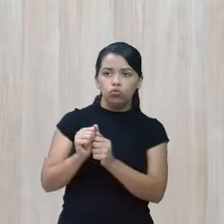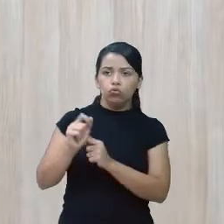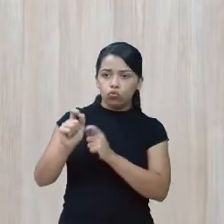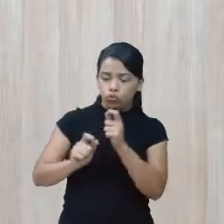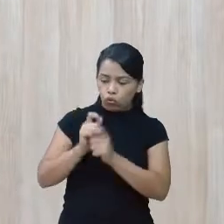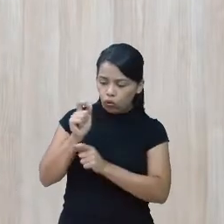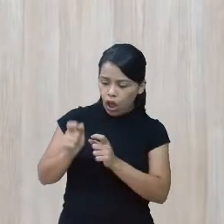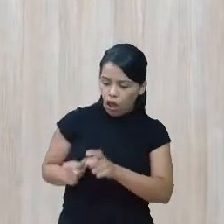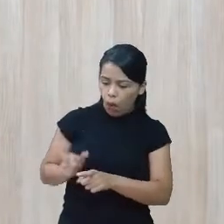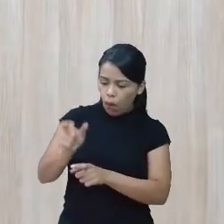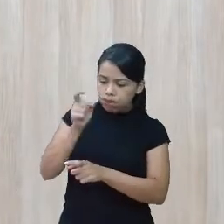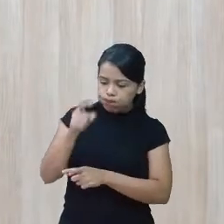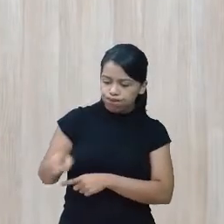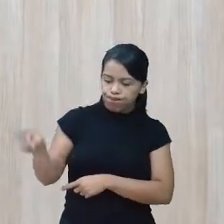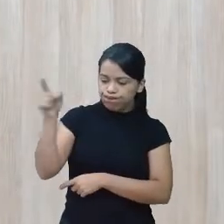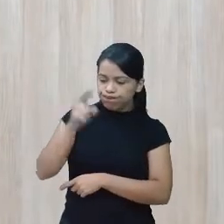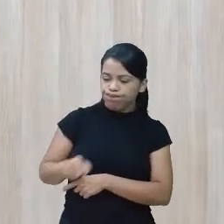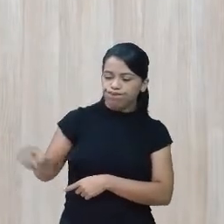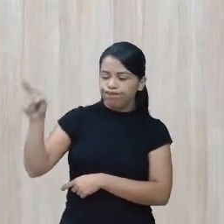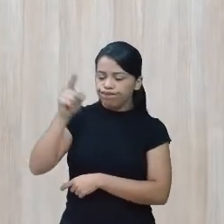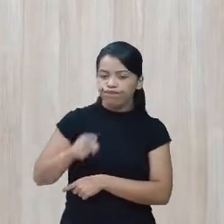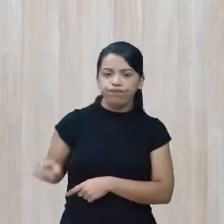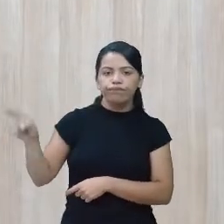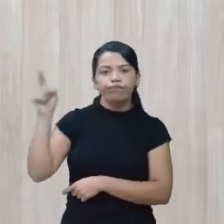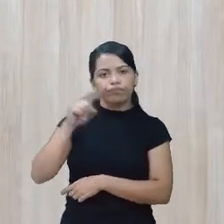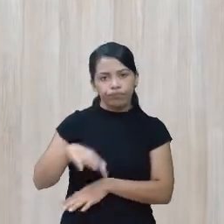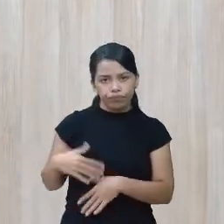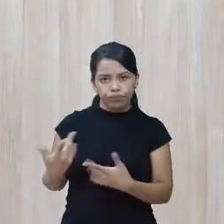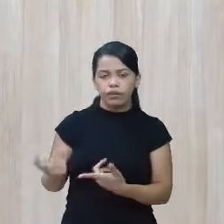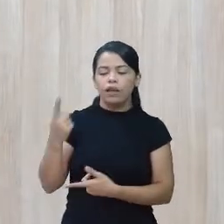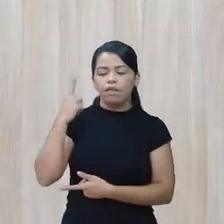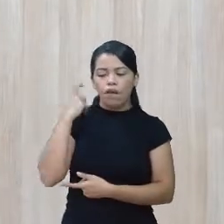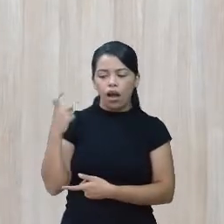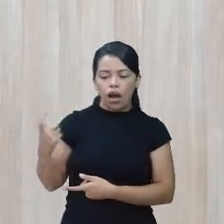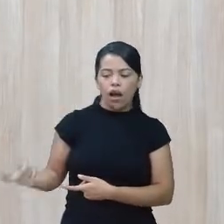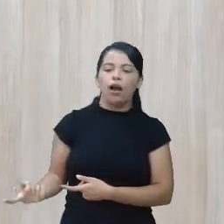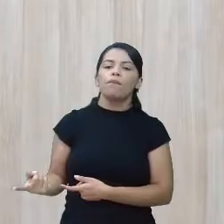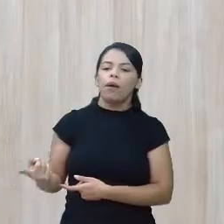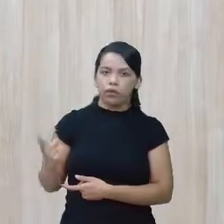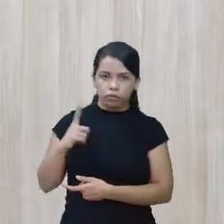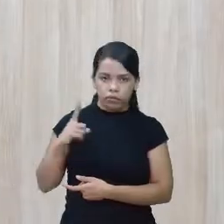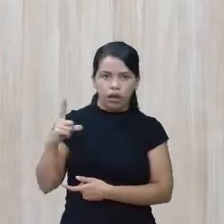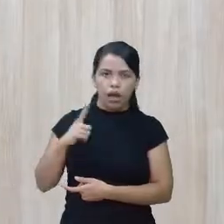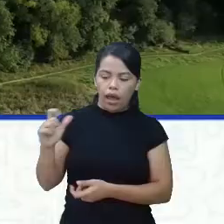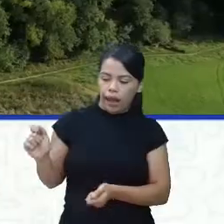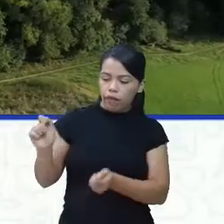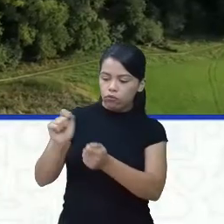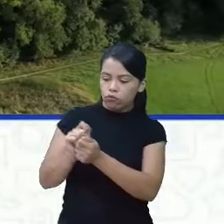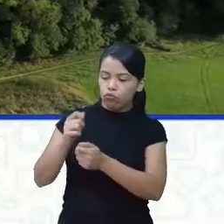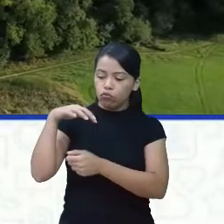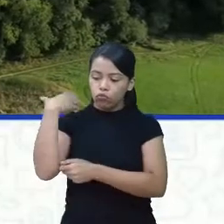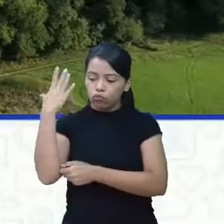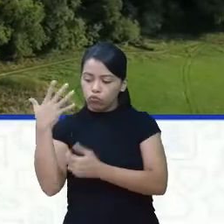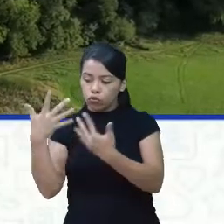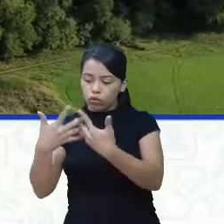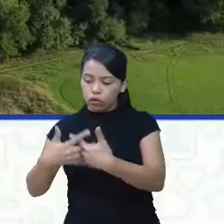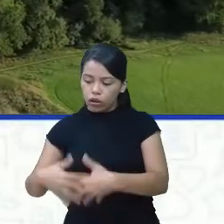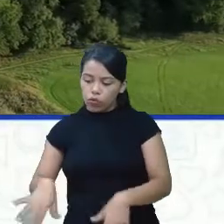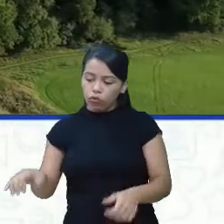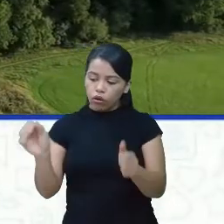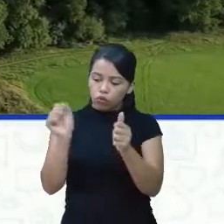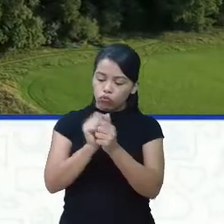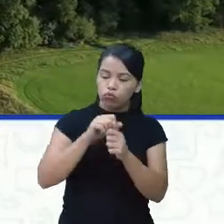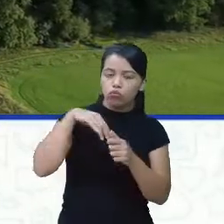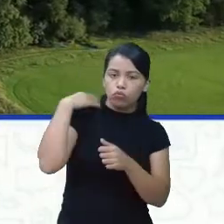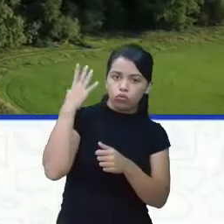aparelhos. Então, uma mistura dos sons naturais com os sons artificiais. Vamos ver um pouco mais sobre a paisagem sonora, né? Então, através